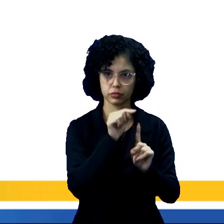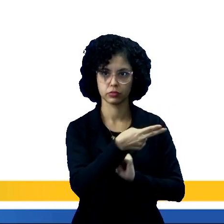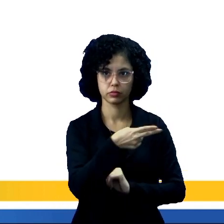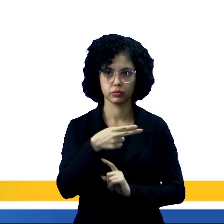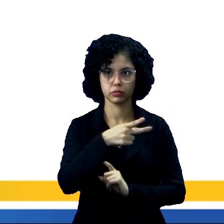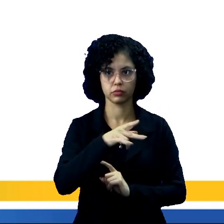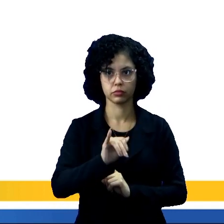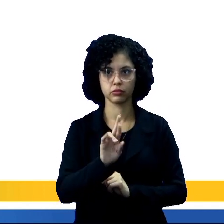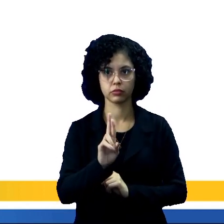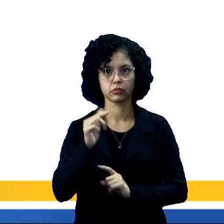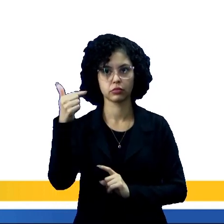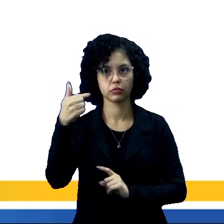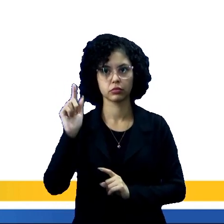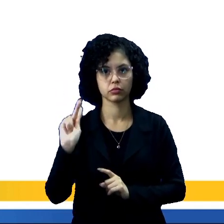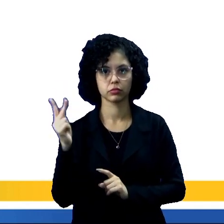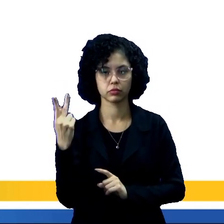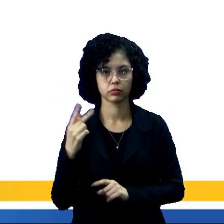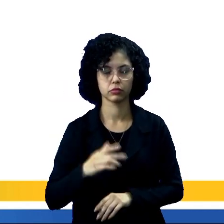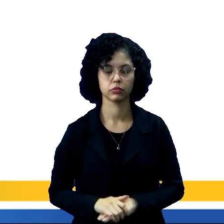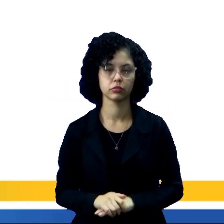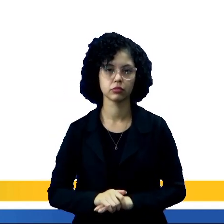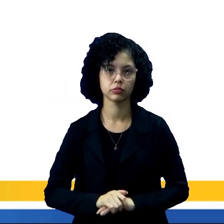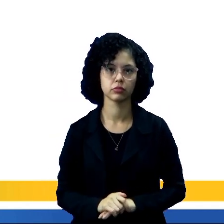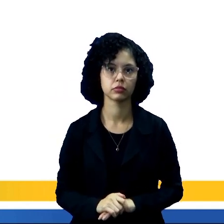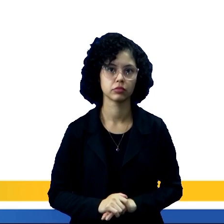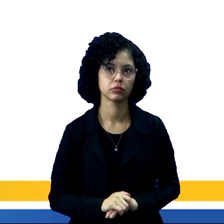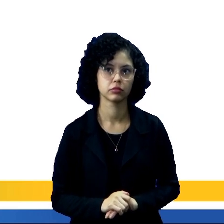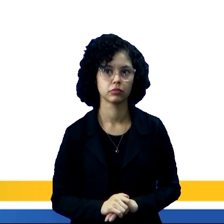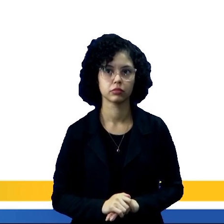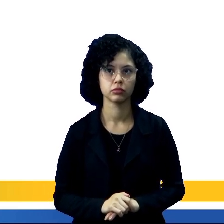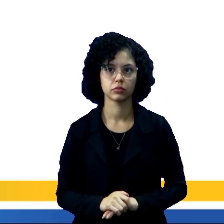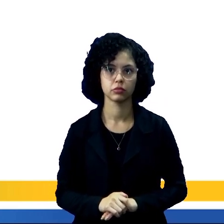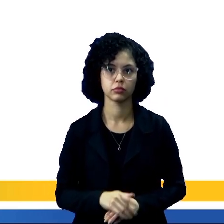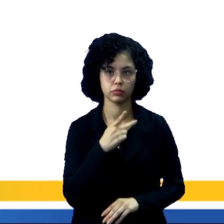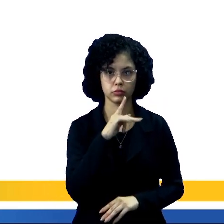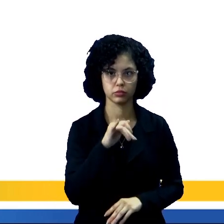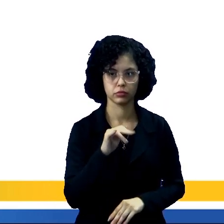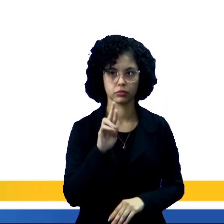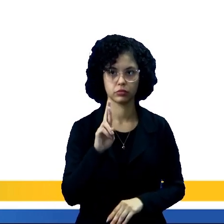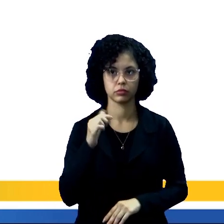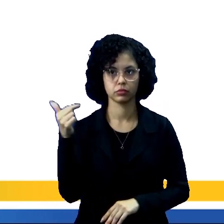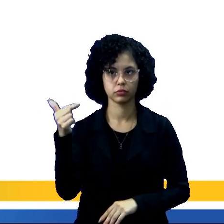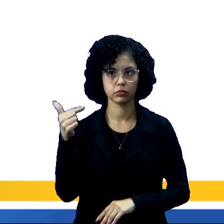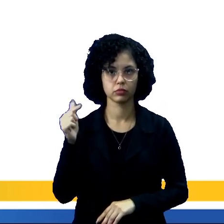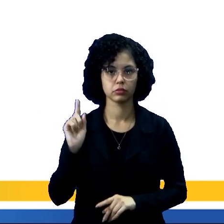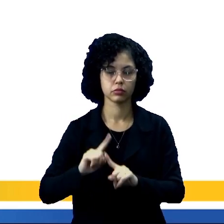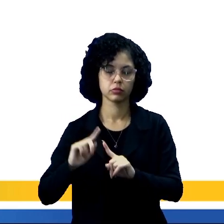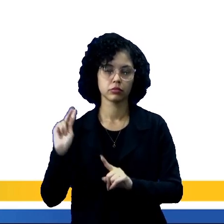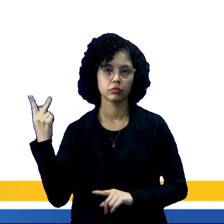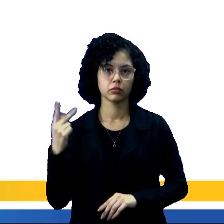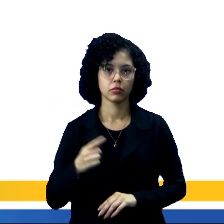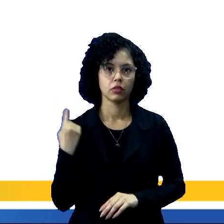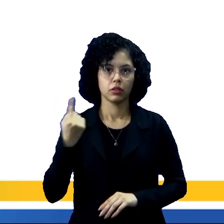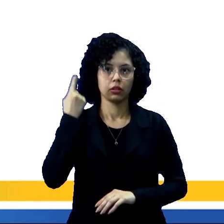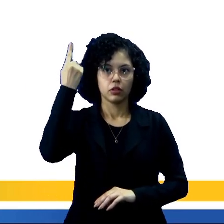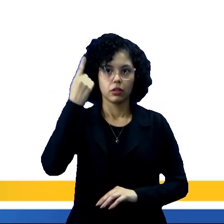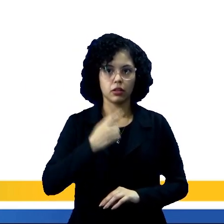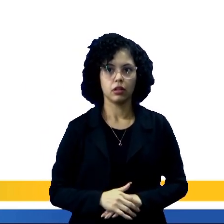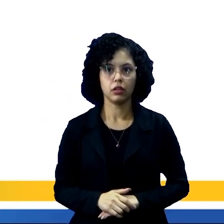igual πr ao quadrado vezes H. Então, é o π vezes o raio ao quadrado vezes a